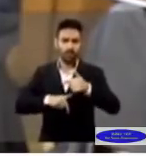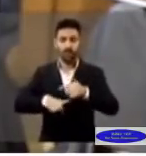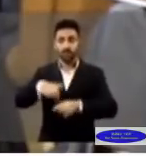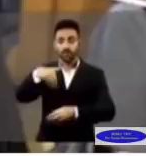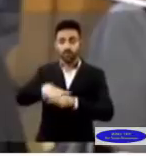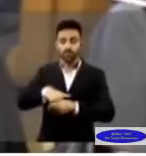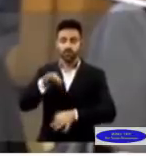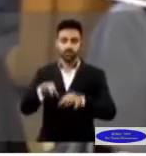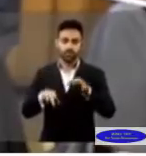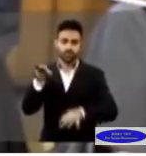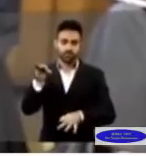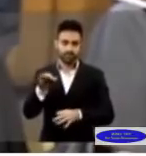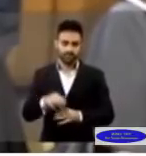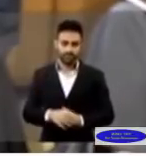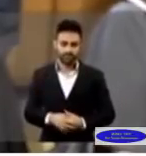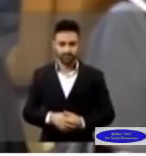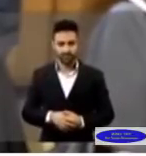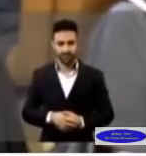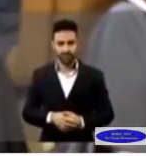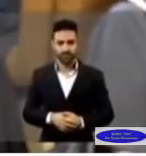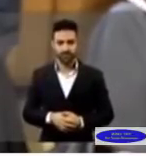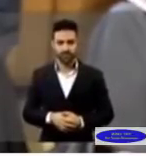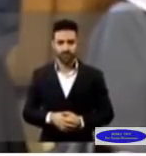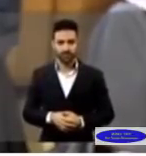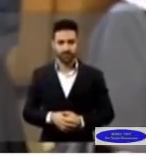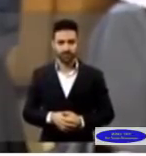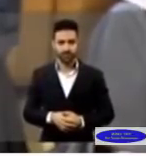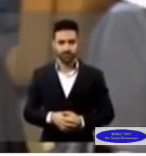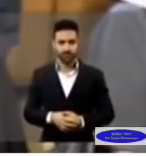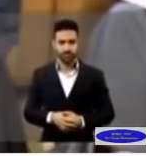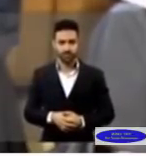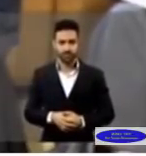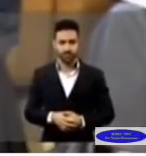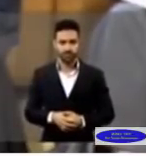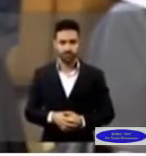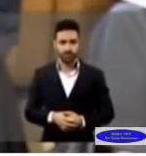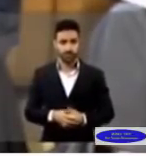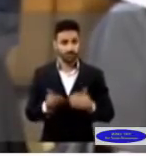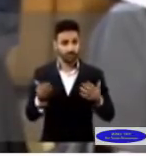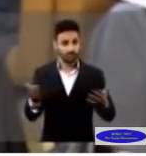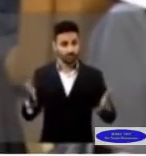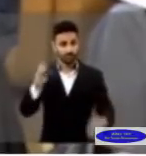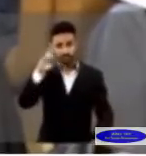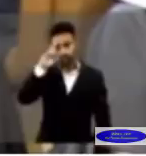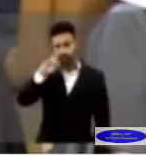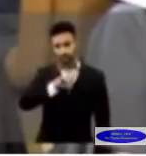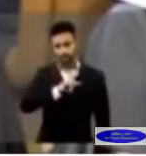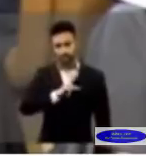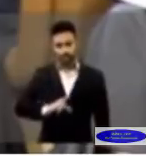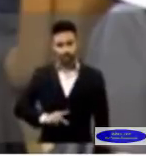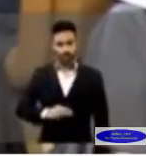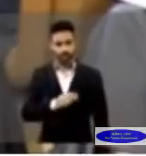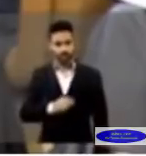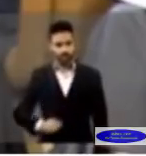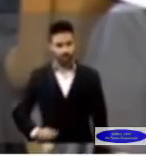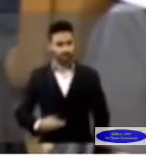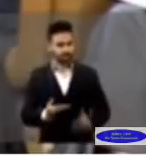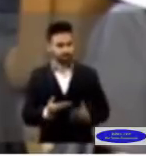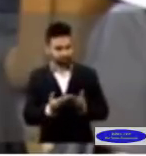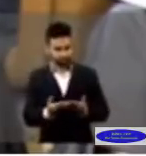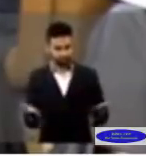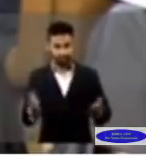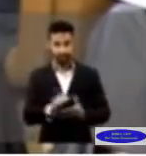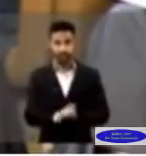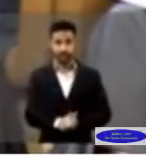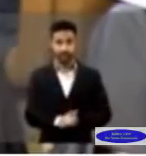dito na imprensa, em artigos publicados, sobre o julgamento de hoje. Nos últimos dias foram vários artigos, e